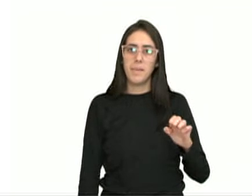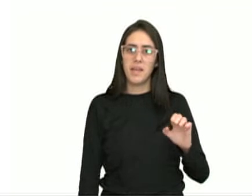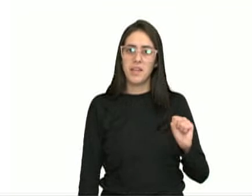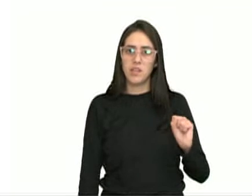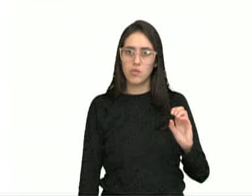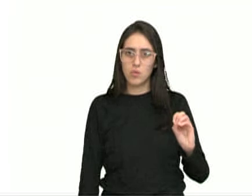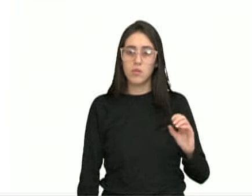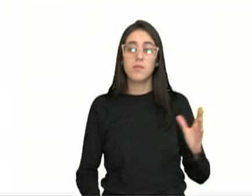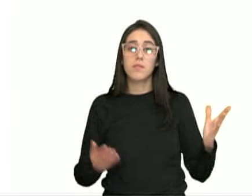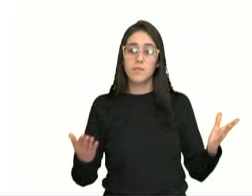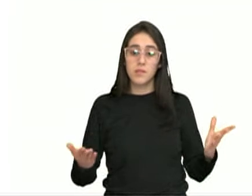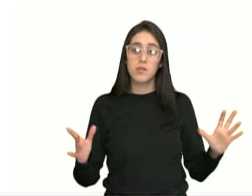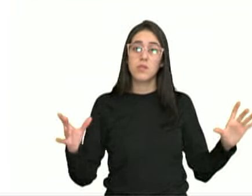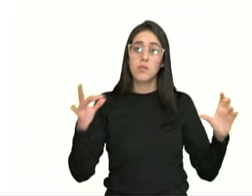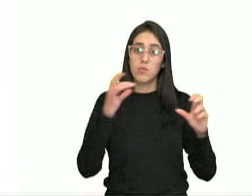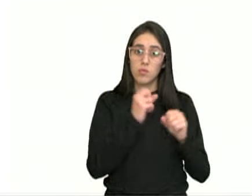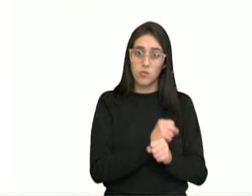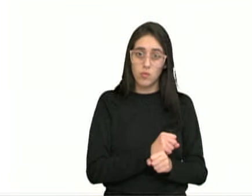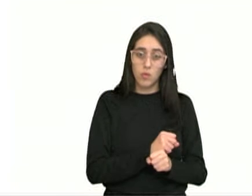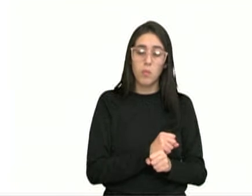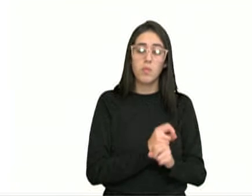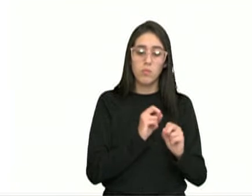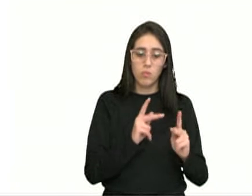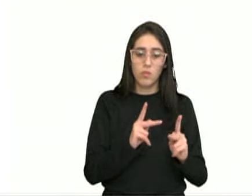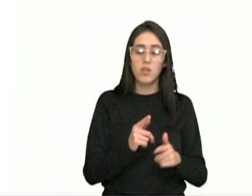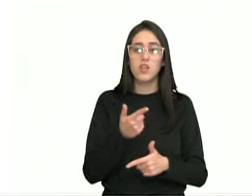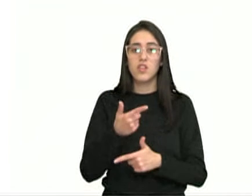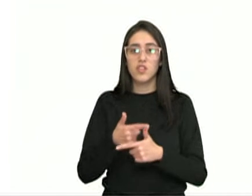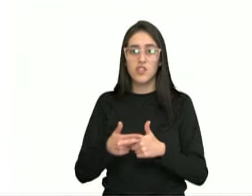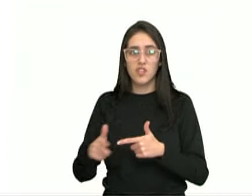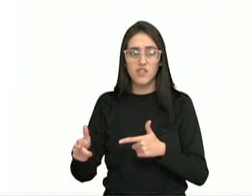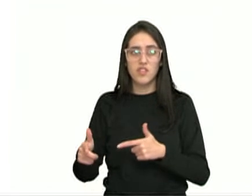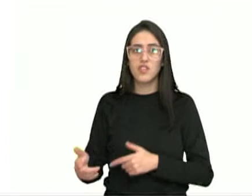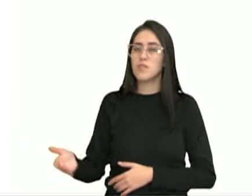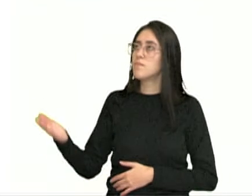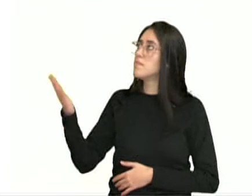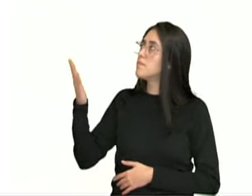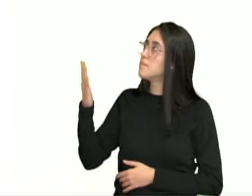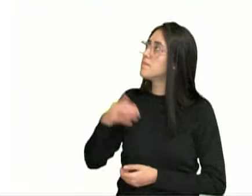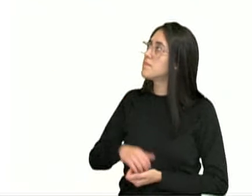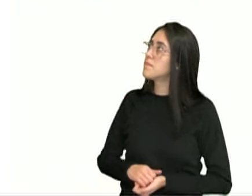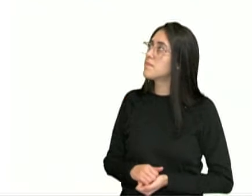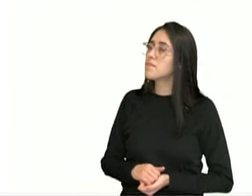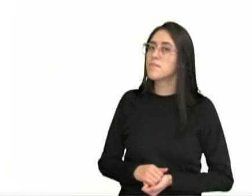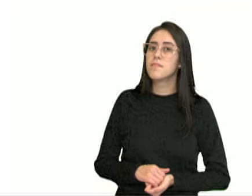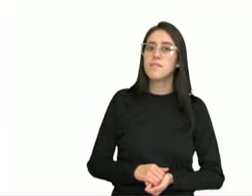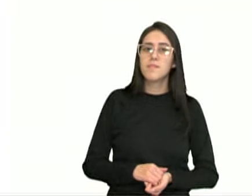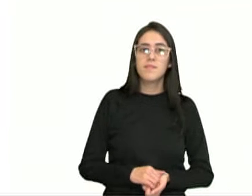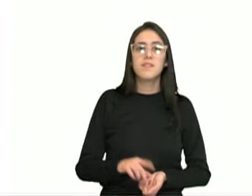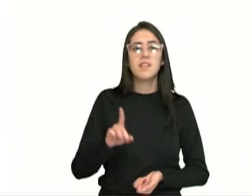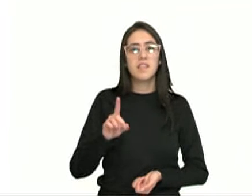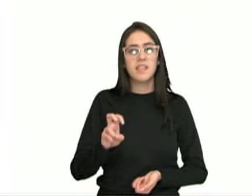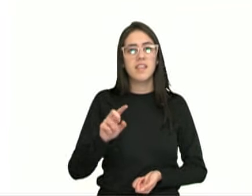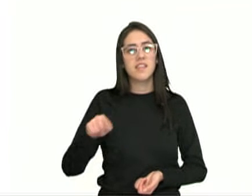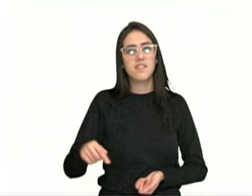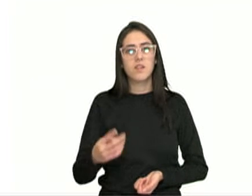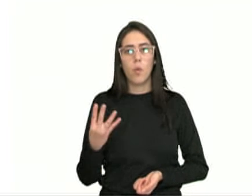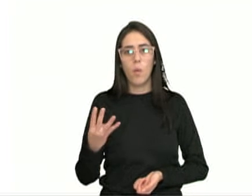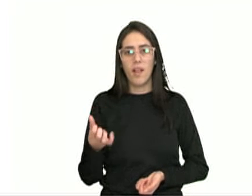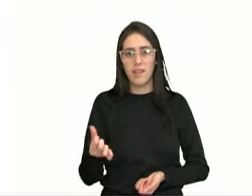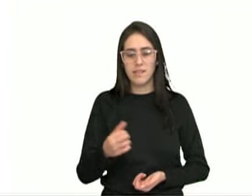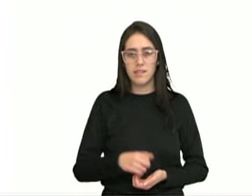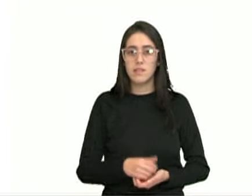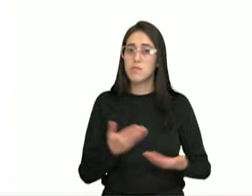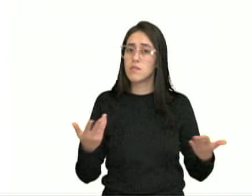valores, dividindo, eu tenho 402 por 26, que vai dar 15,46.